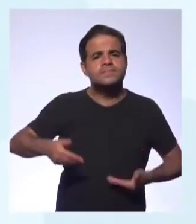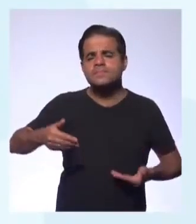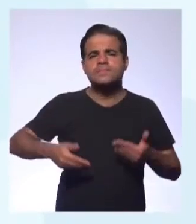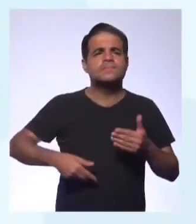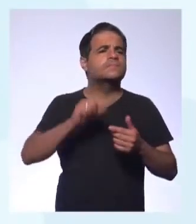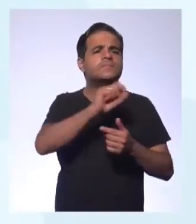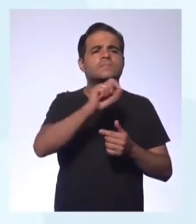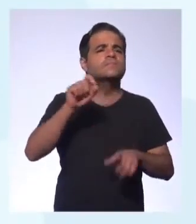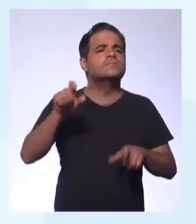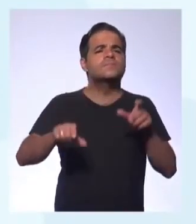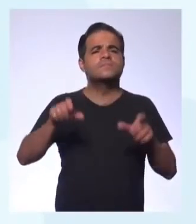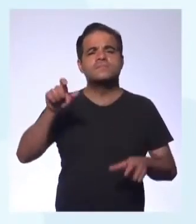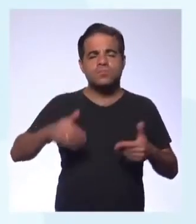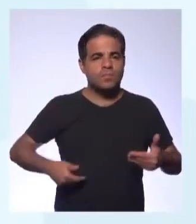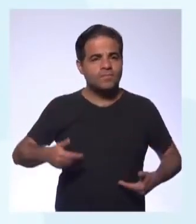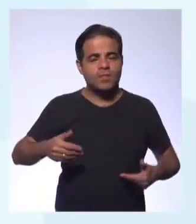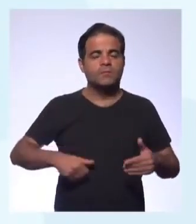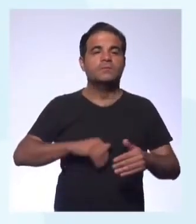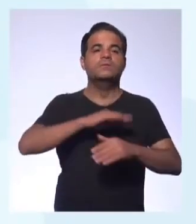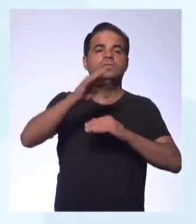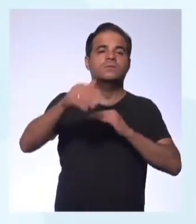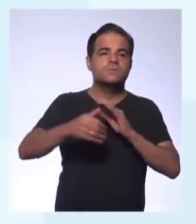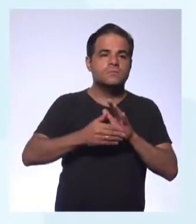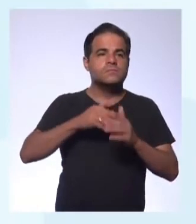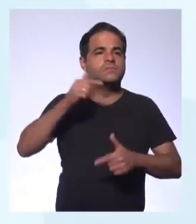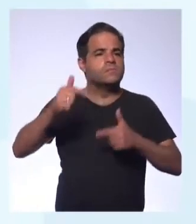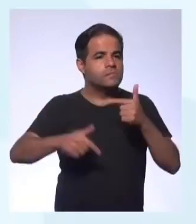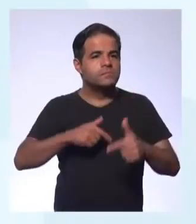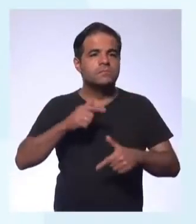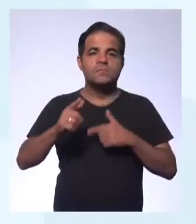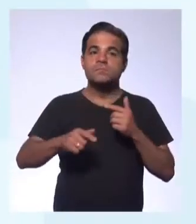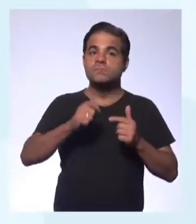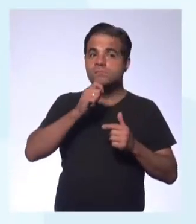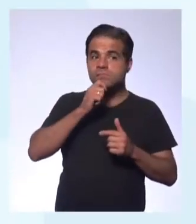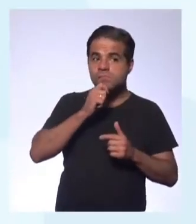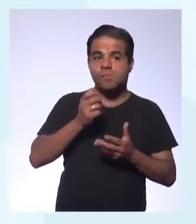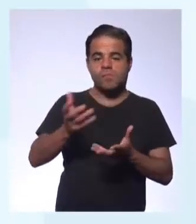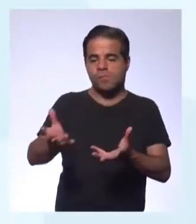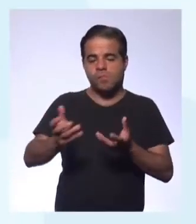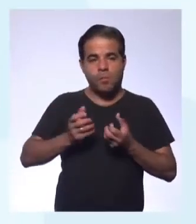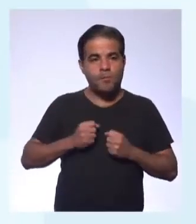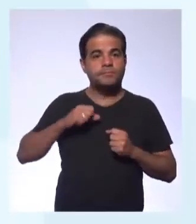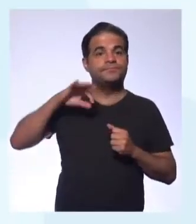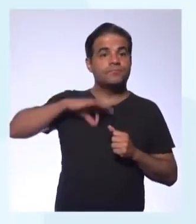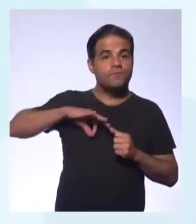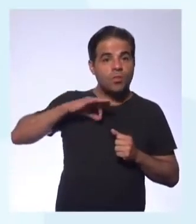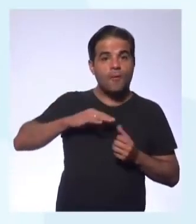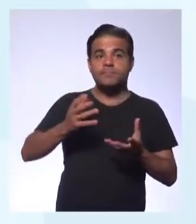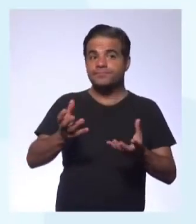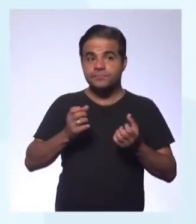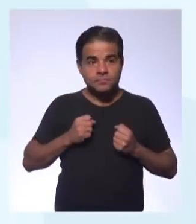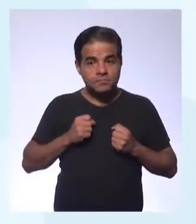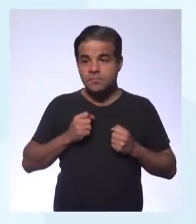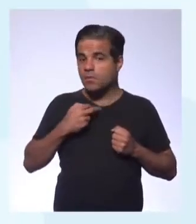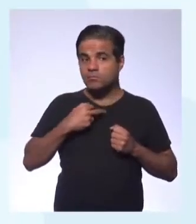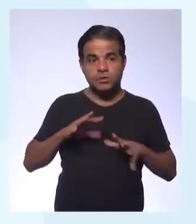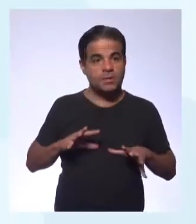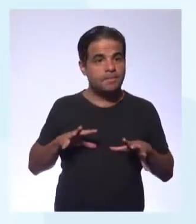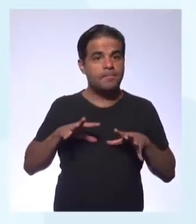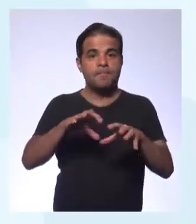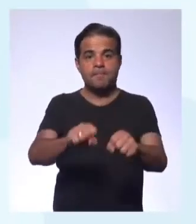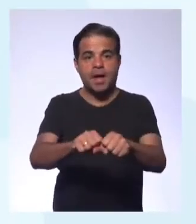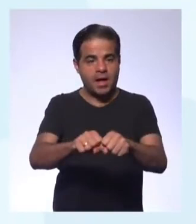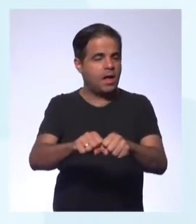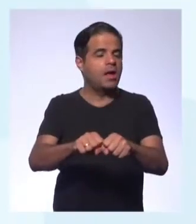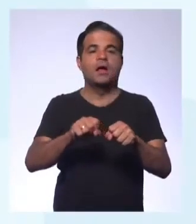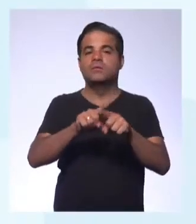né? Todos aqueles que trabalhavam sem remuneração e sem posse das terras. Olha